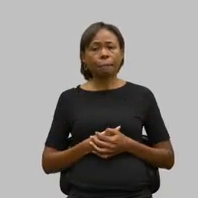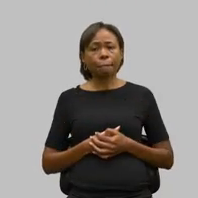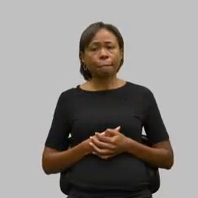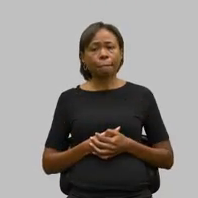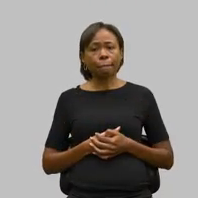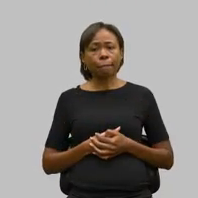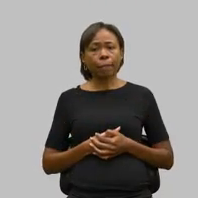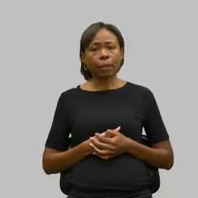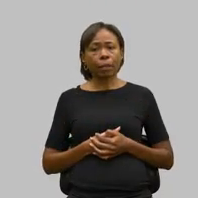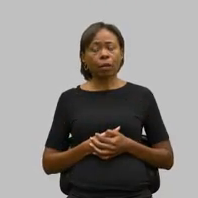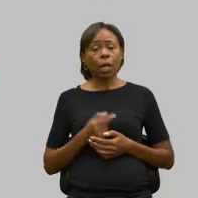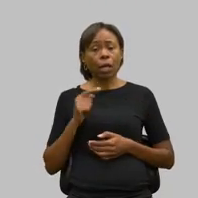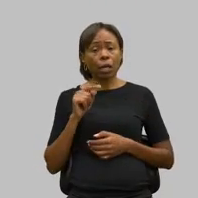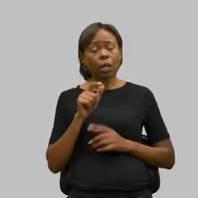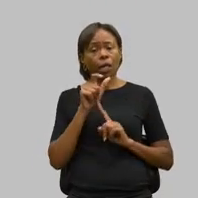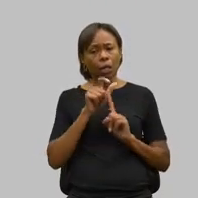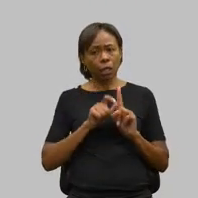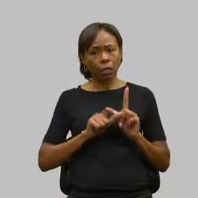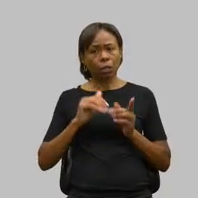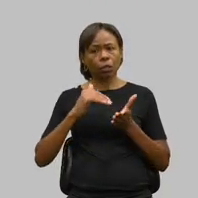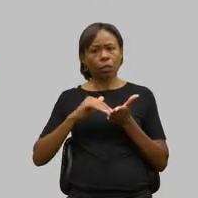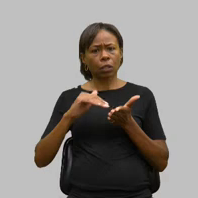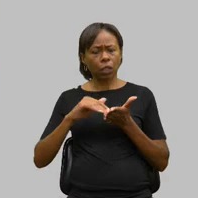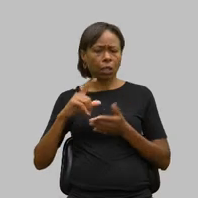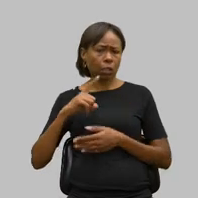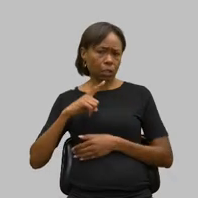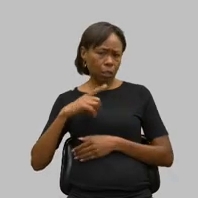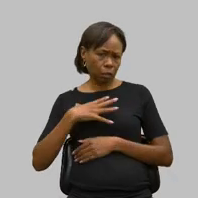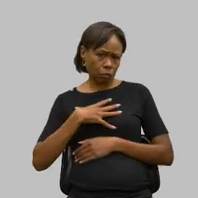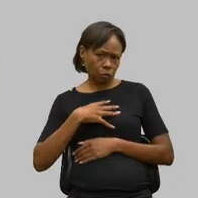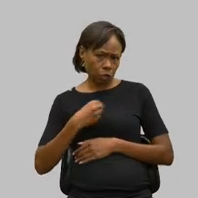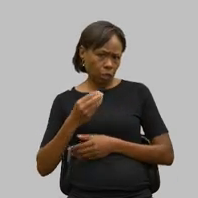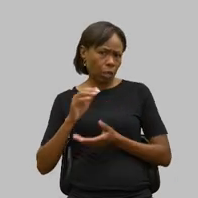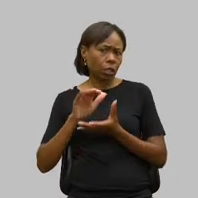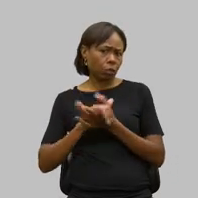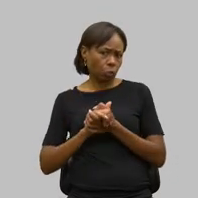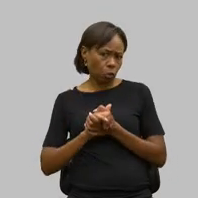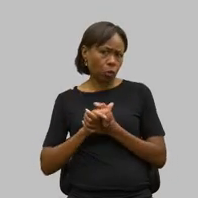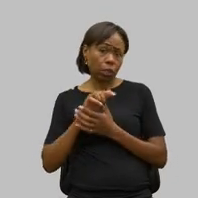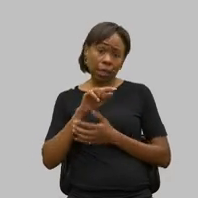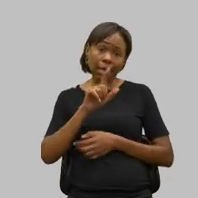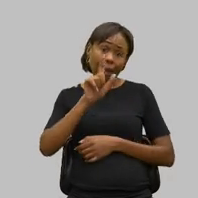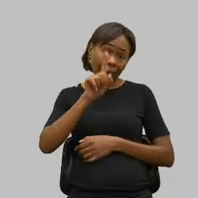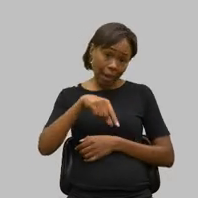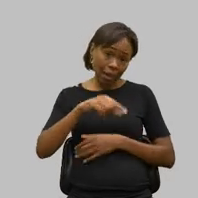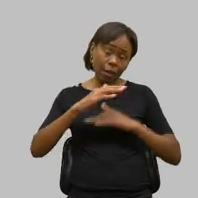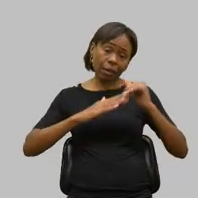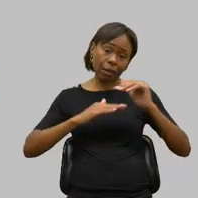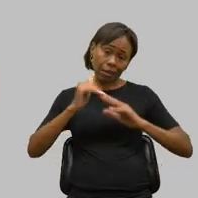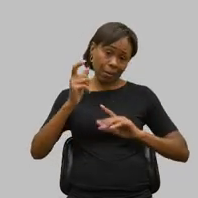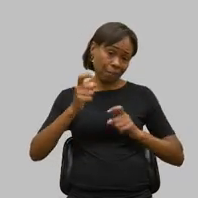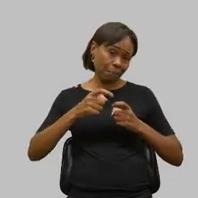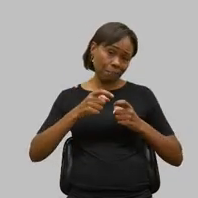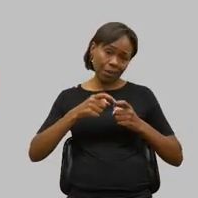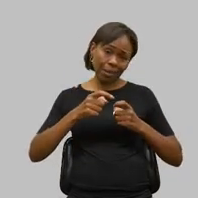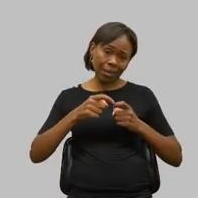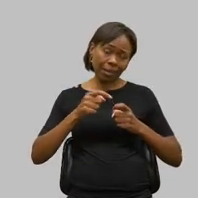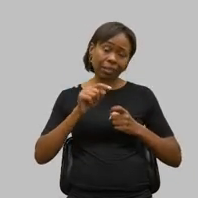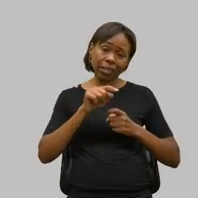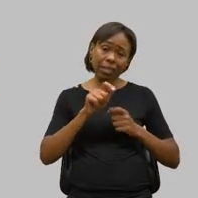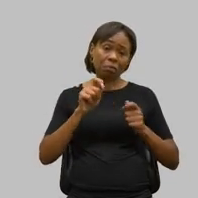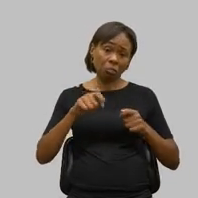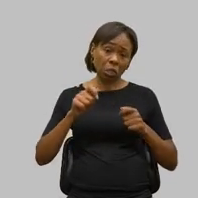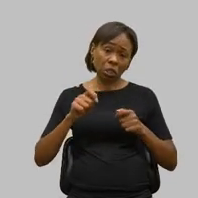um secretário que tem filhas, que tem esposa, é um secretário que é médico e poderia estar em uma atividade tendo um rendimento